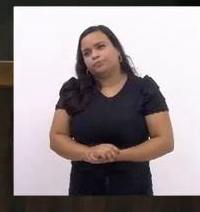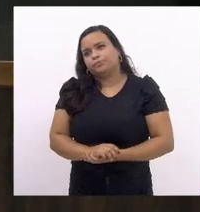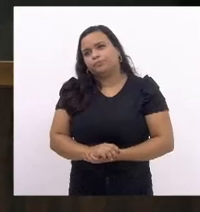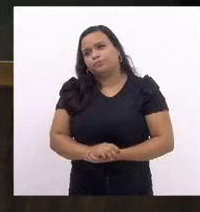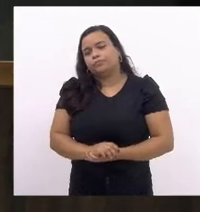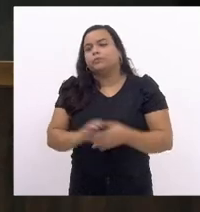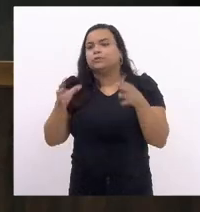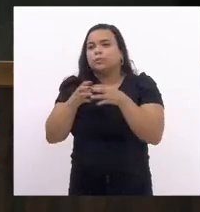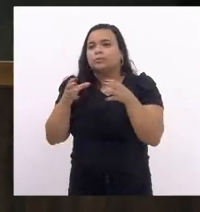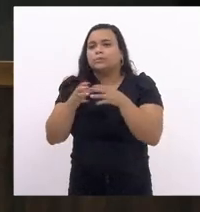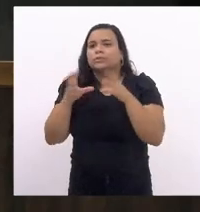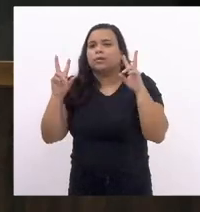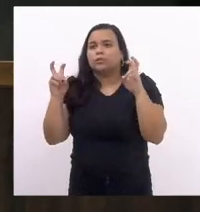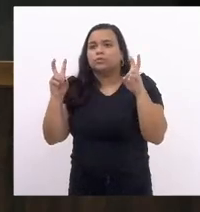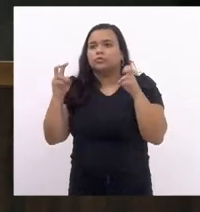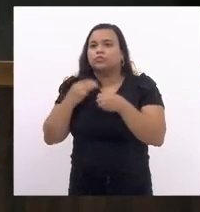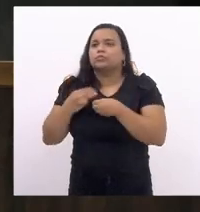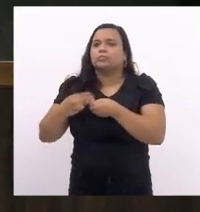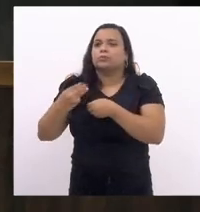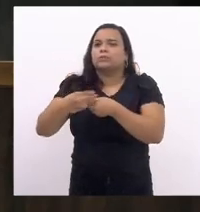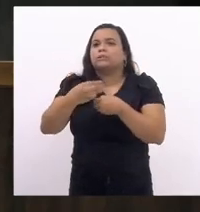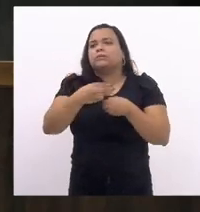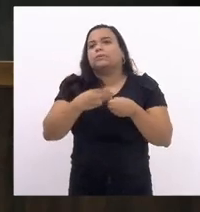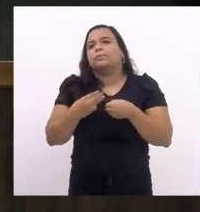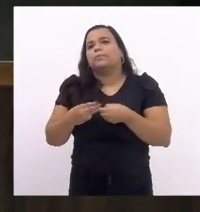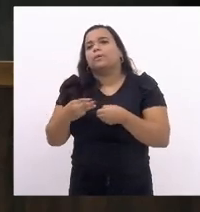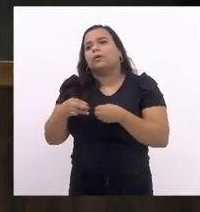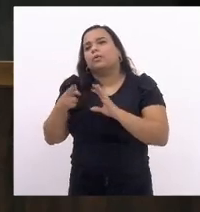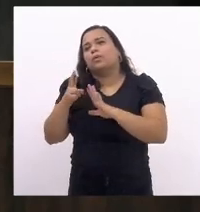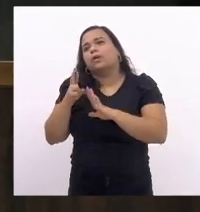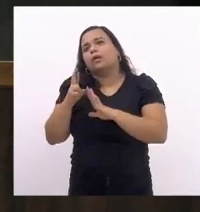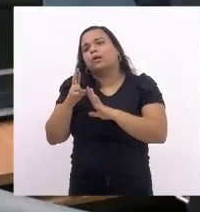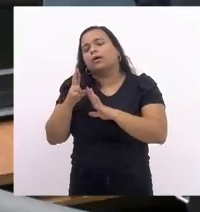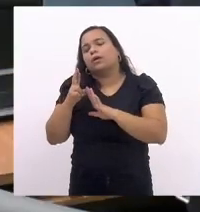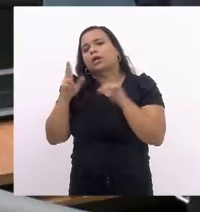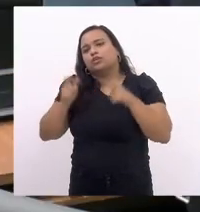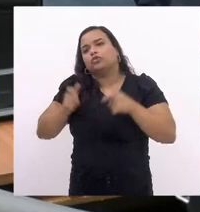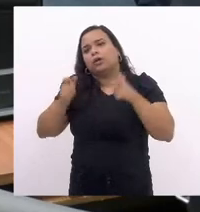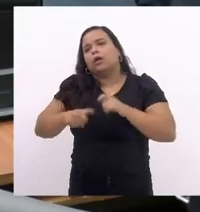Comissão de Assuntos Municipais e Desenvolvimento Regional, deputado Eurico Júnior.